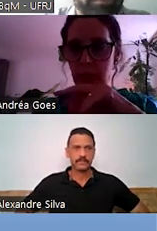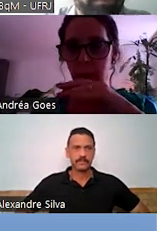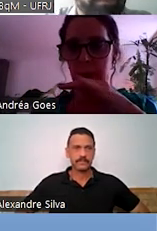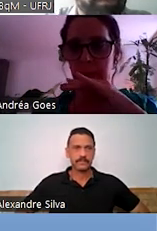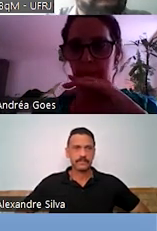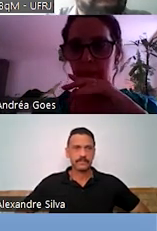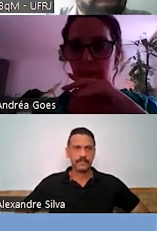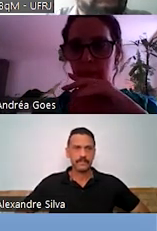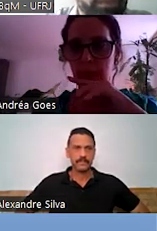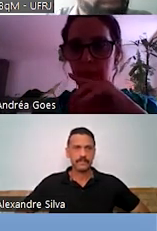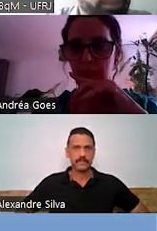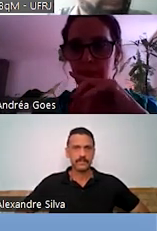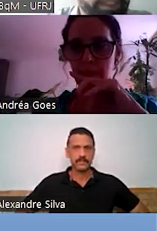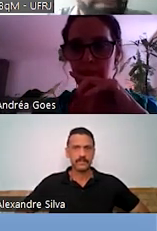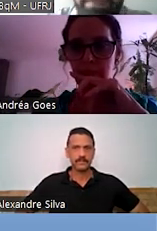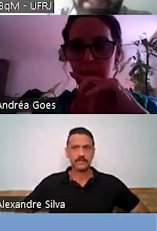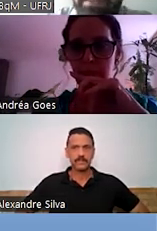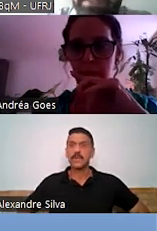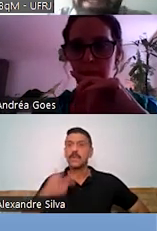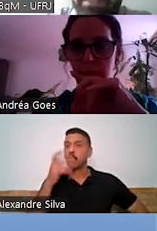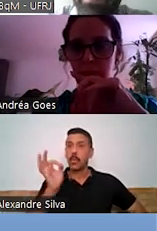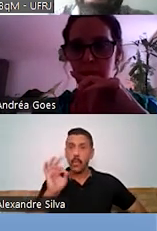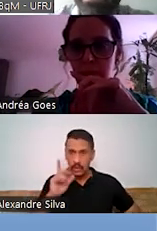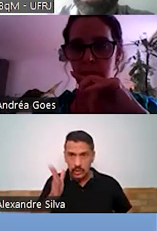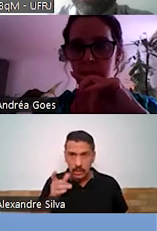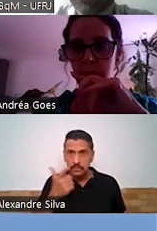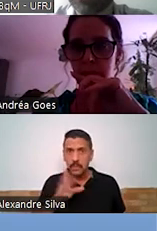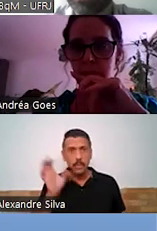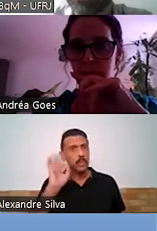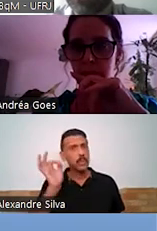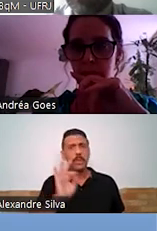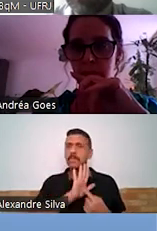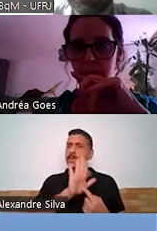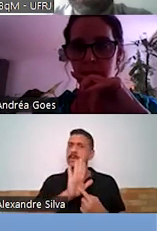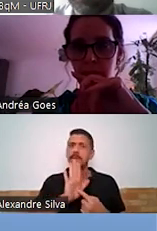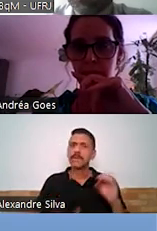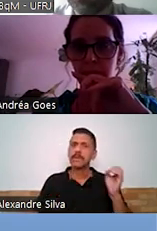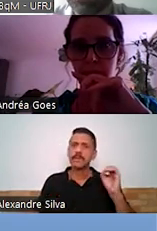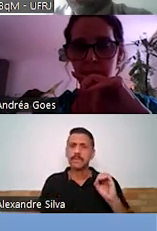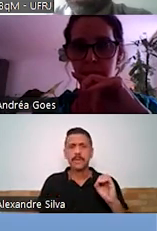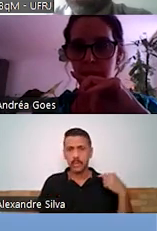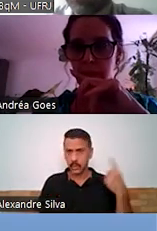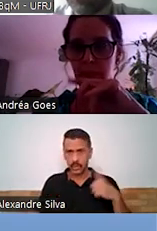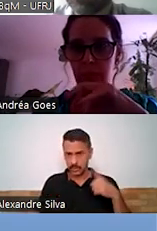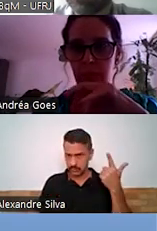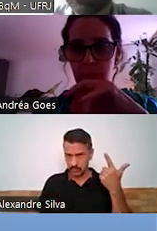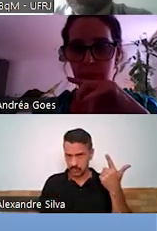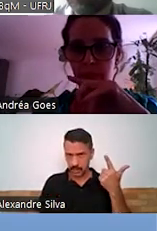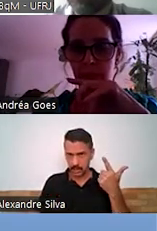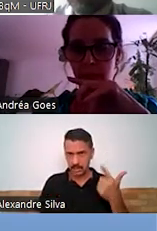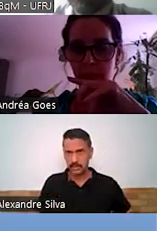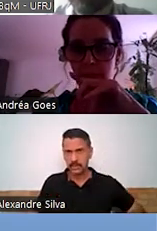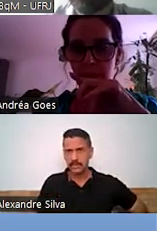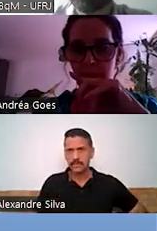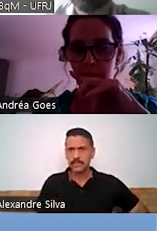Acho que foi. Aqui para mim ainda não está com uma apresentação de slide. Não sei se para os outros também não está.